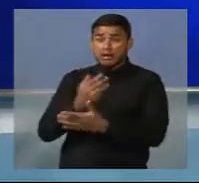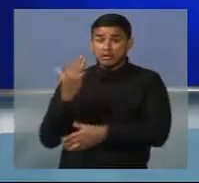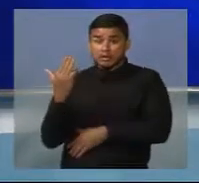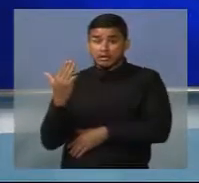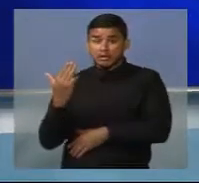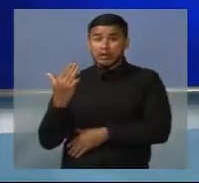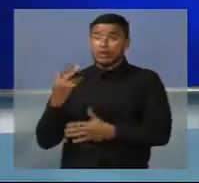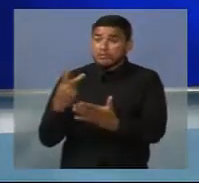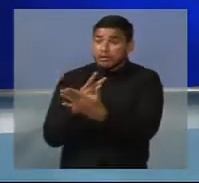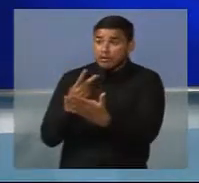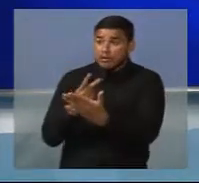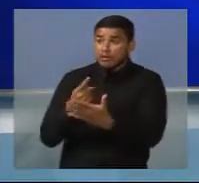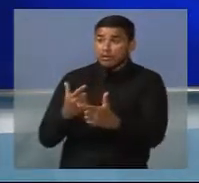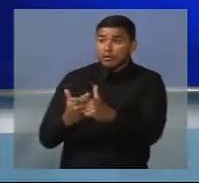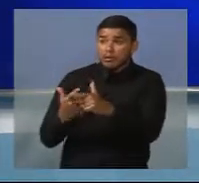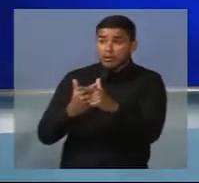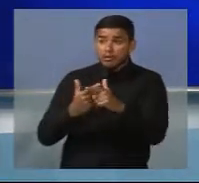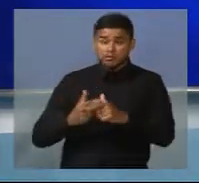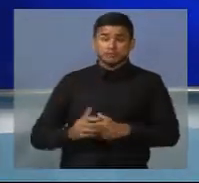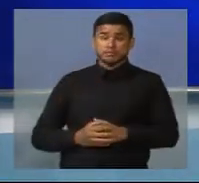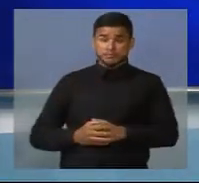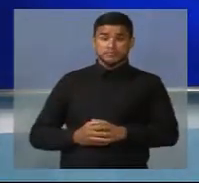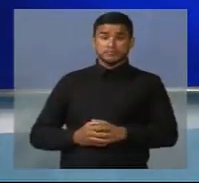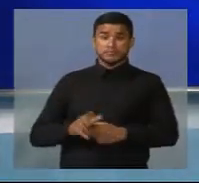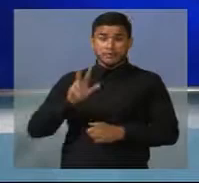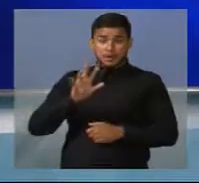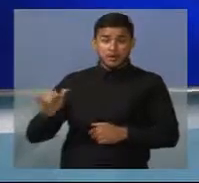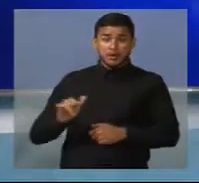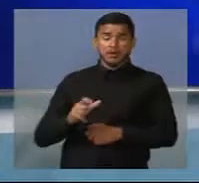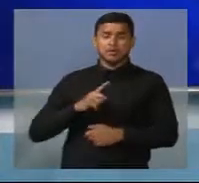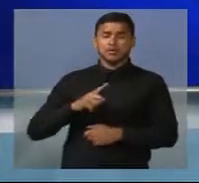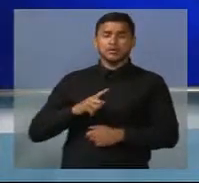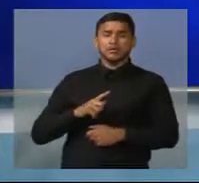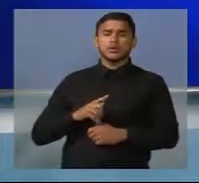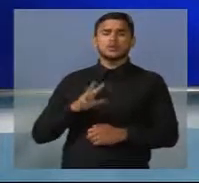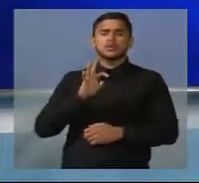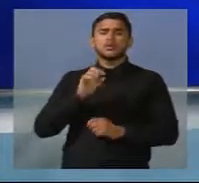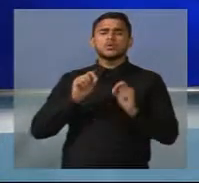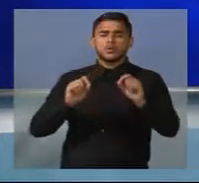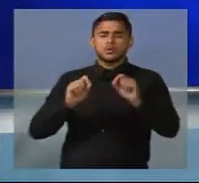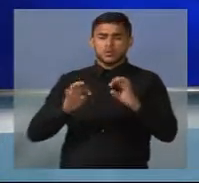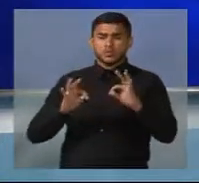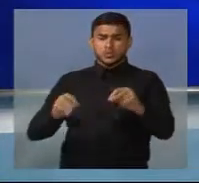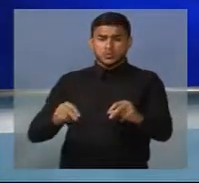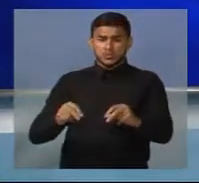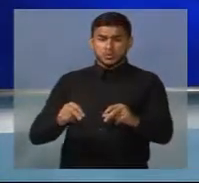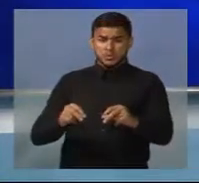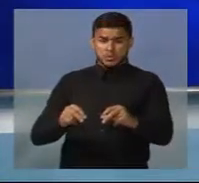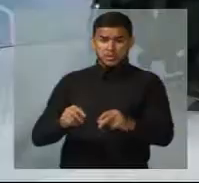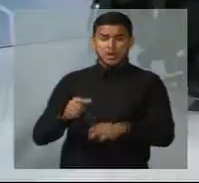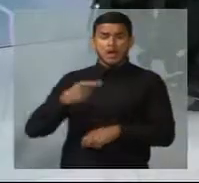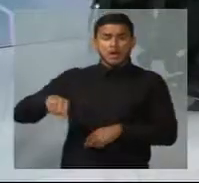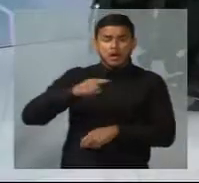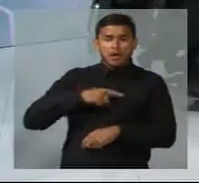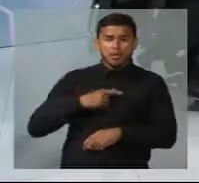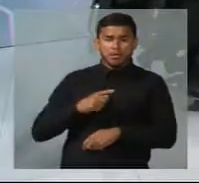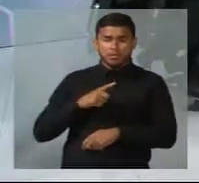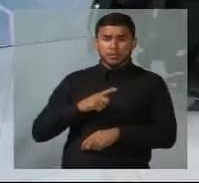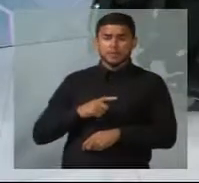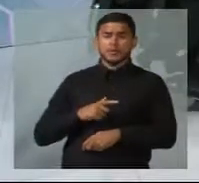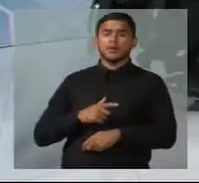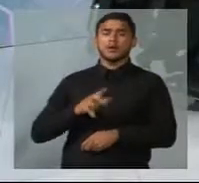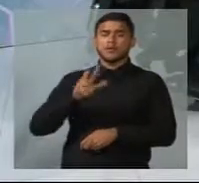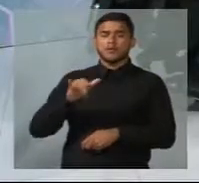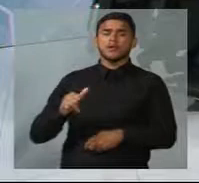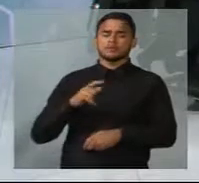eventualidade de retirada da candidatura do presidente Lula por uma decisão do Tribunal Superior Eleitoral, já se tenha, portanto, esse